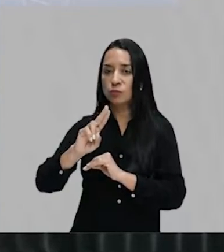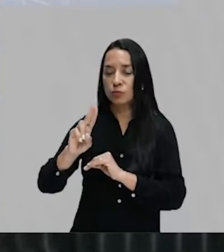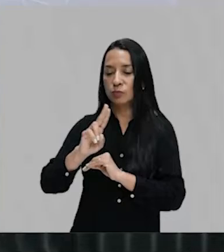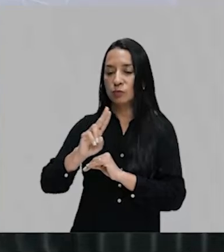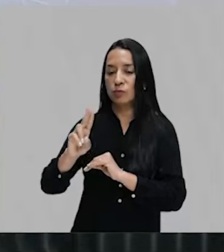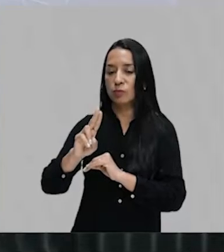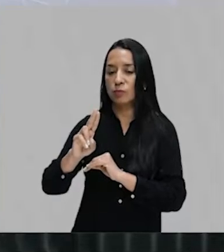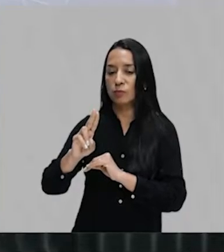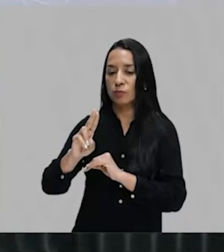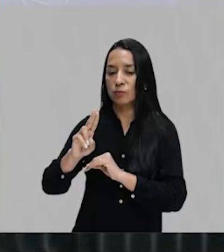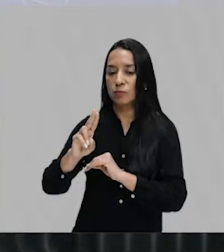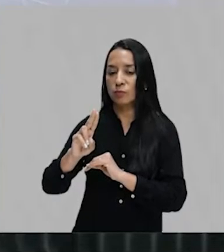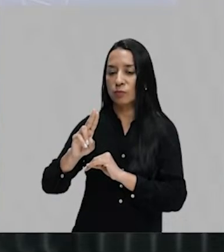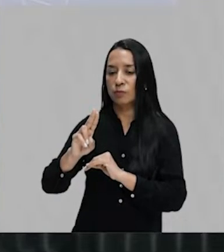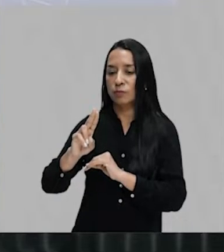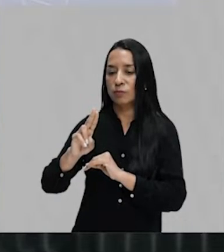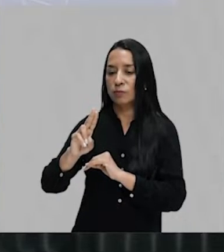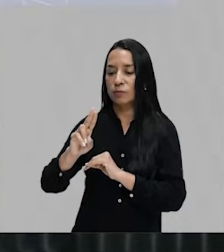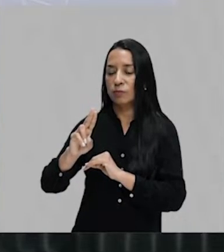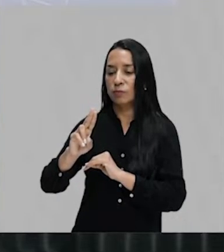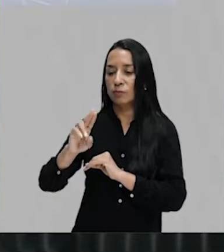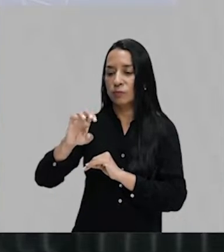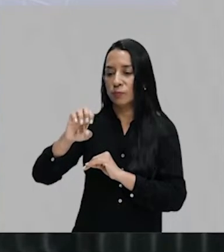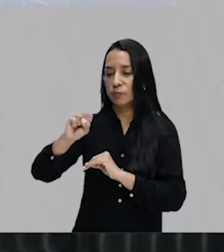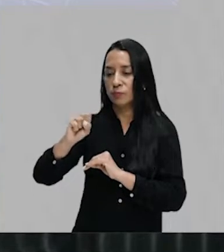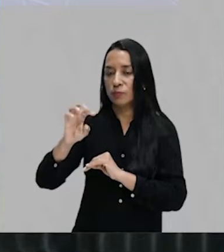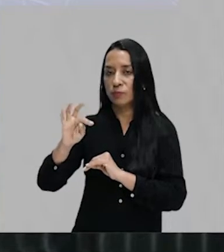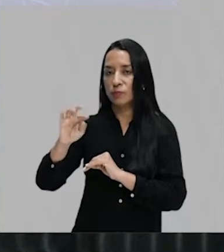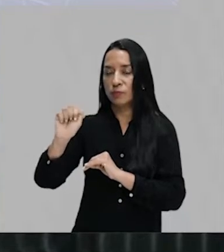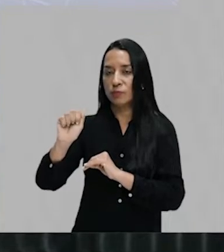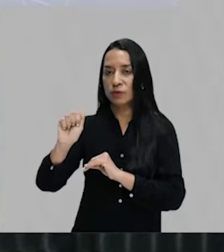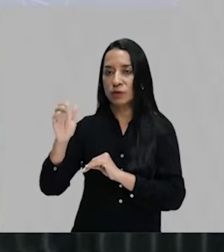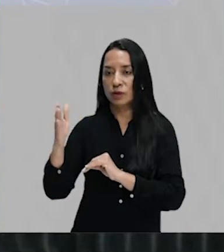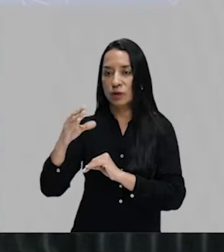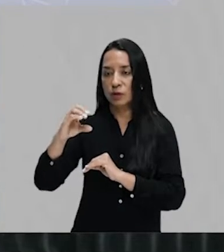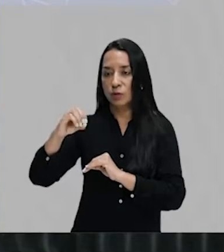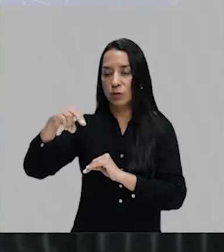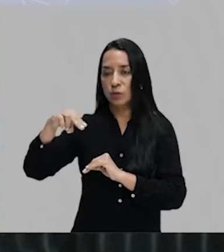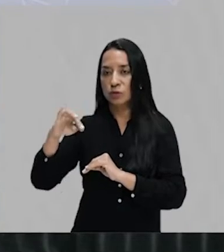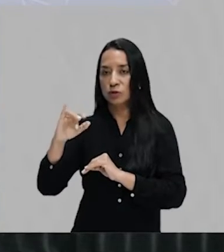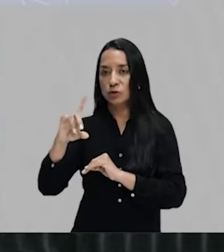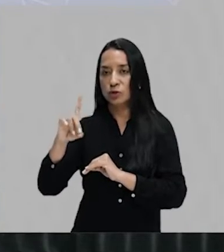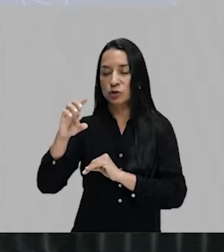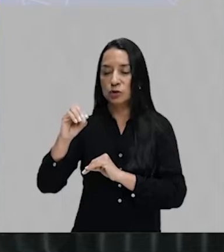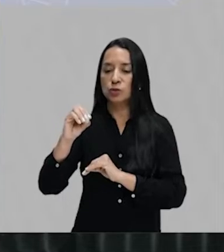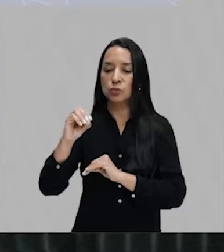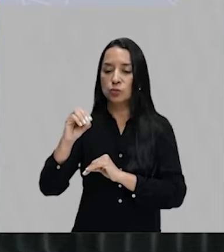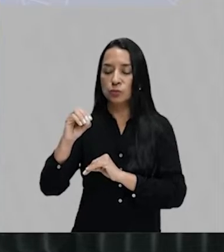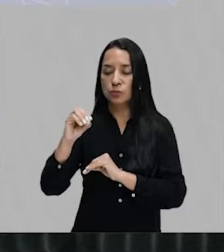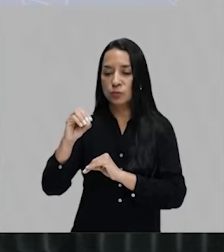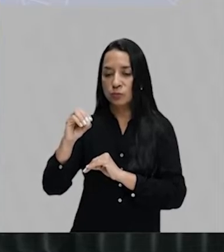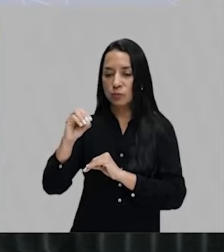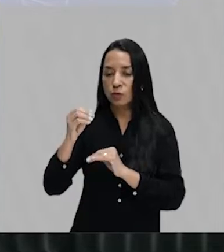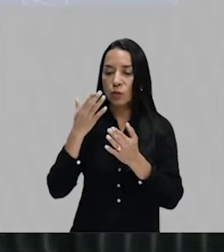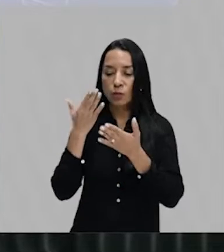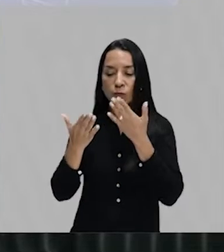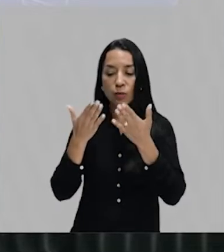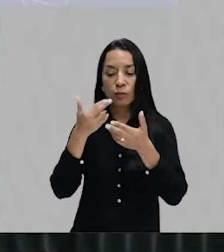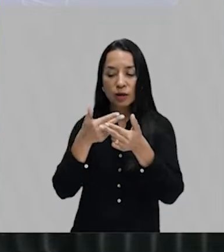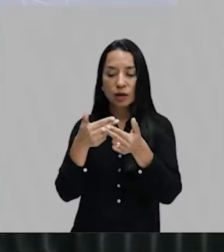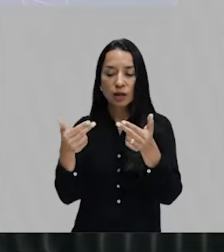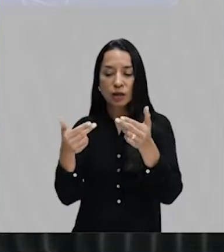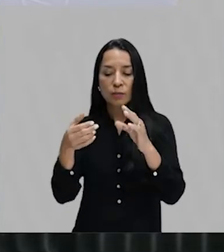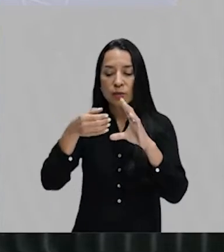você fazer essa Associação é está contido tá então todas as vezes que você vai comparar elemento com conjunto